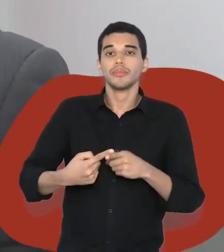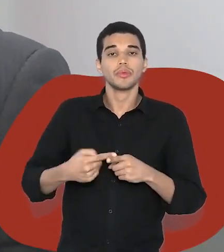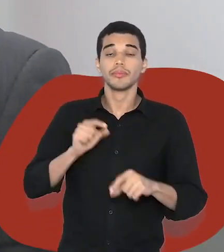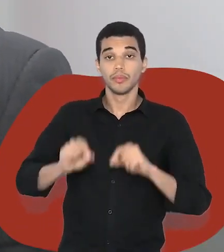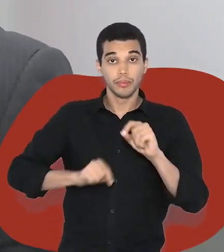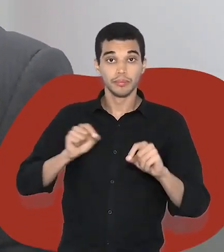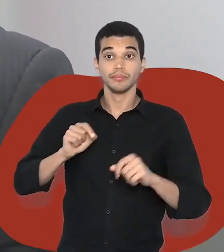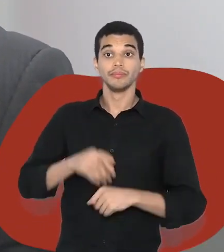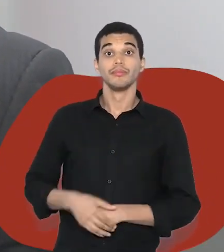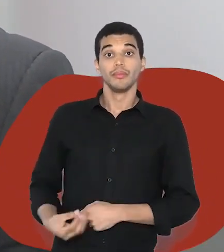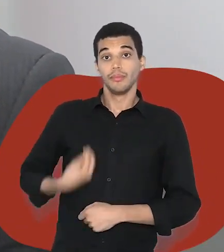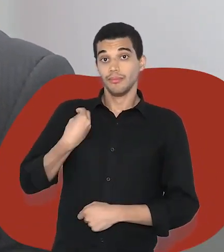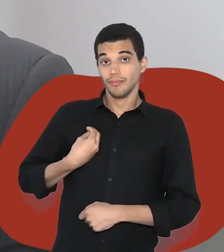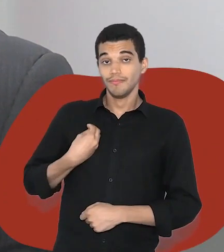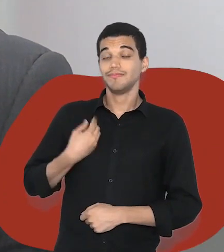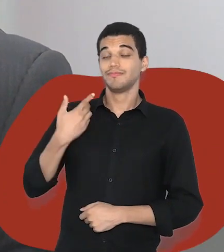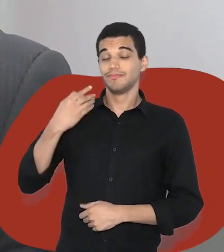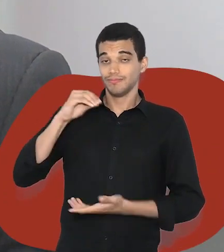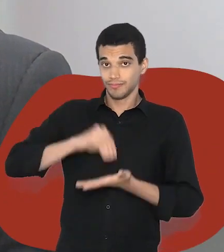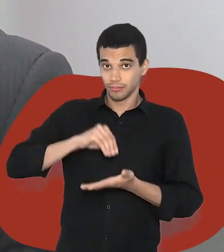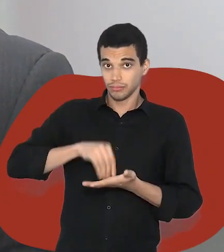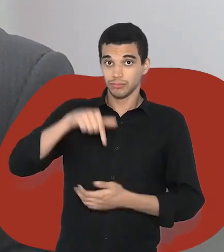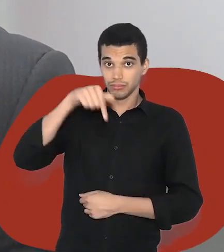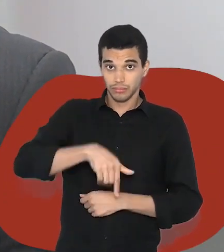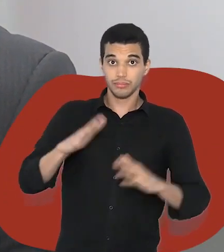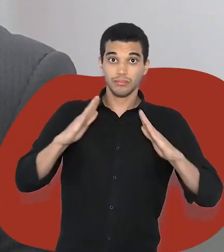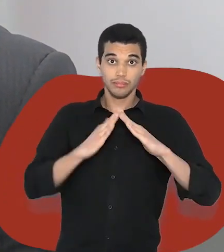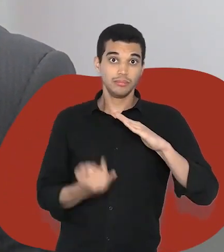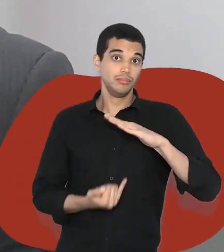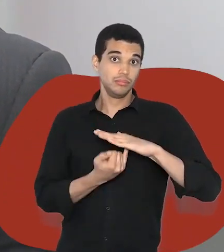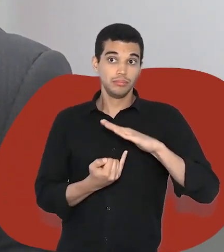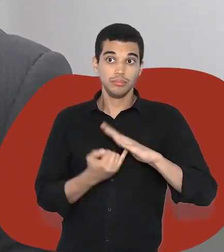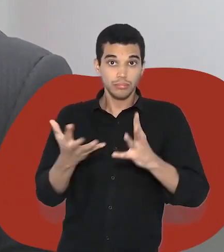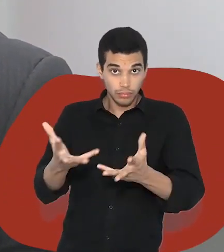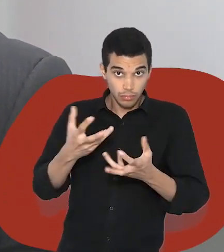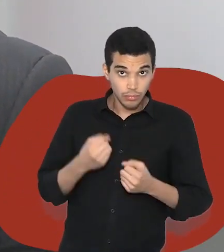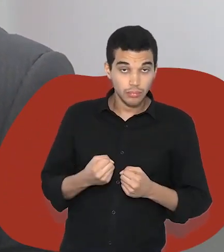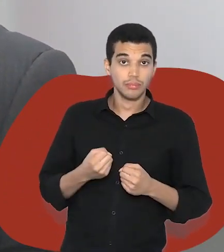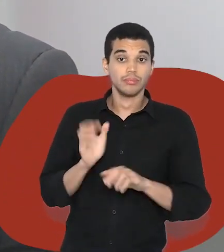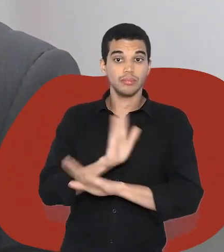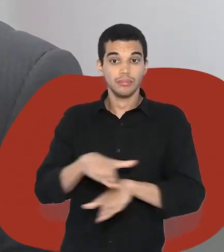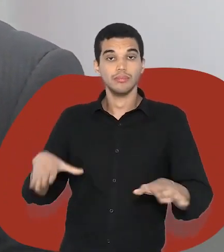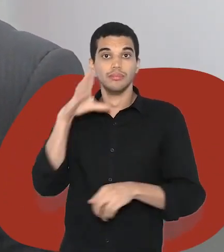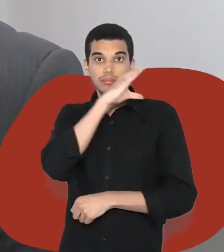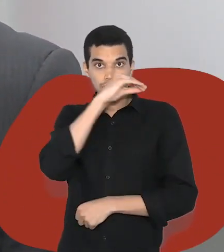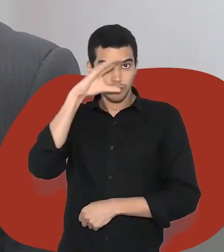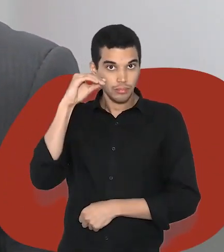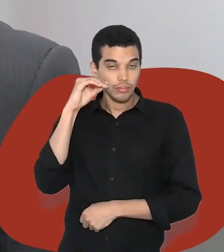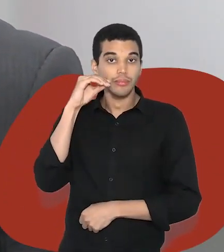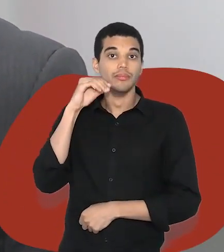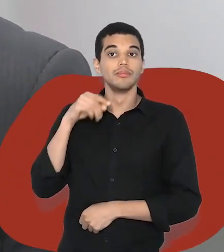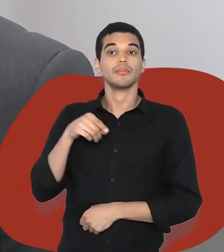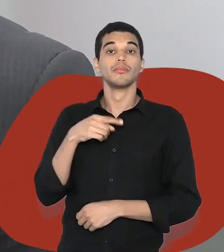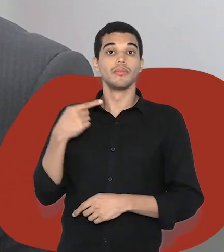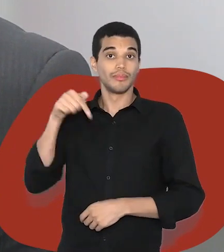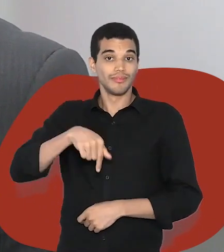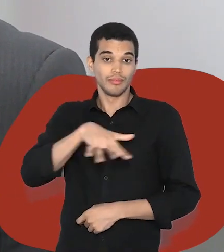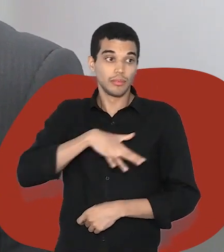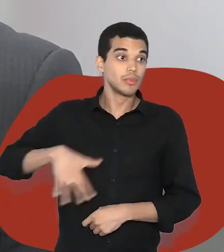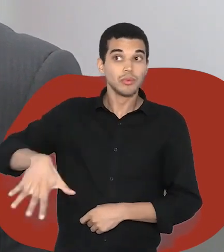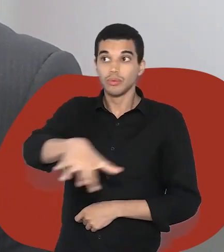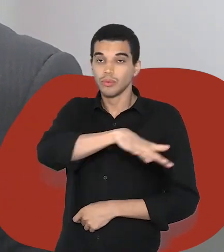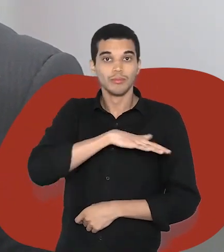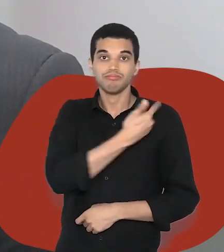né? Existe uma carência muito grande de casas de acolhimento institucional para crianças e adolescentes aqui